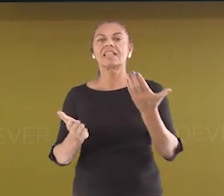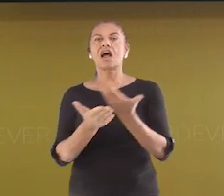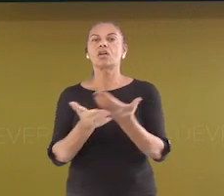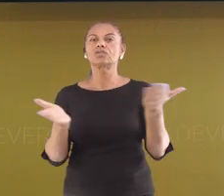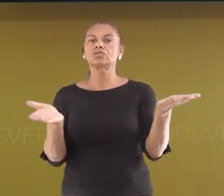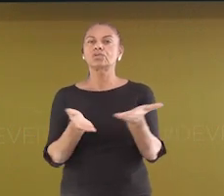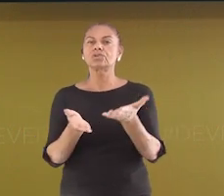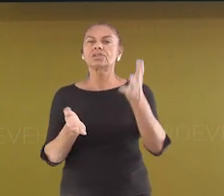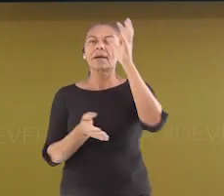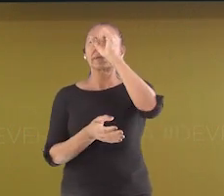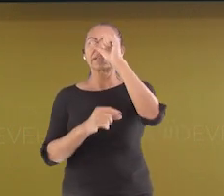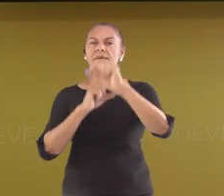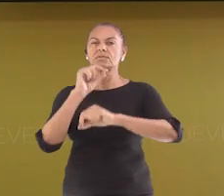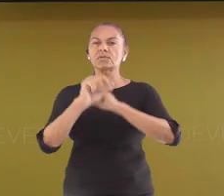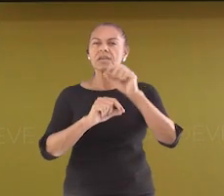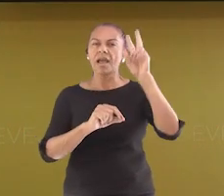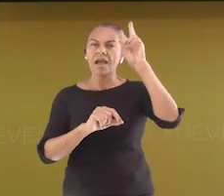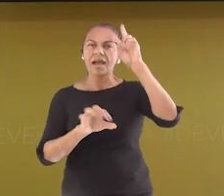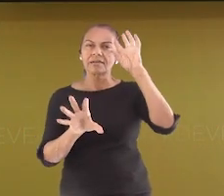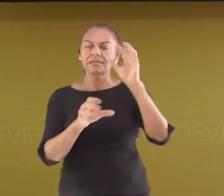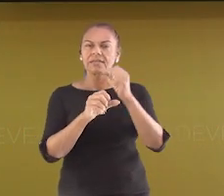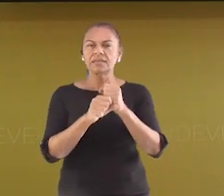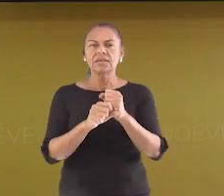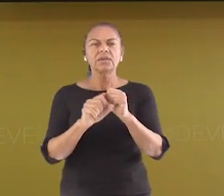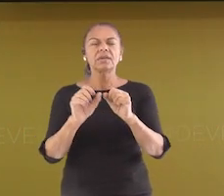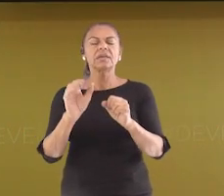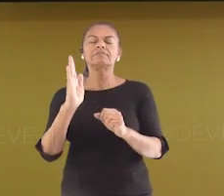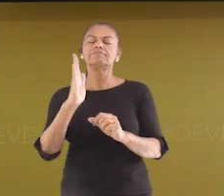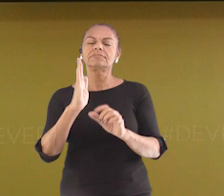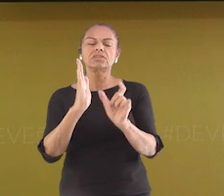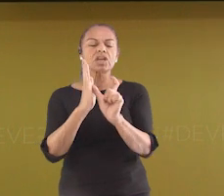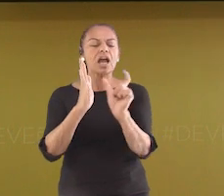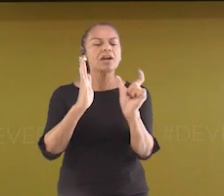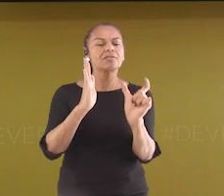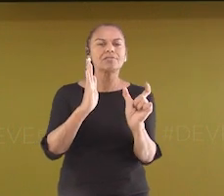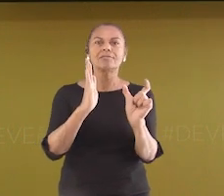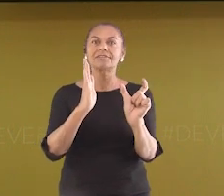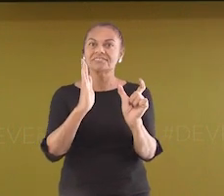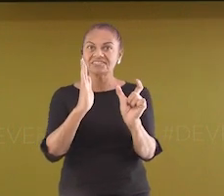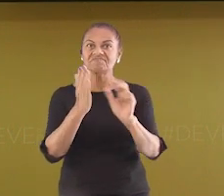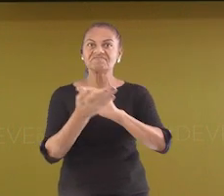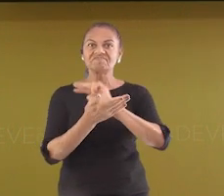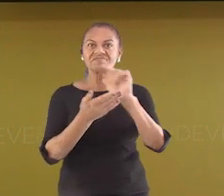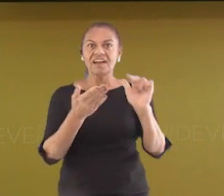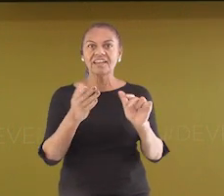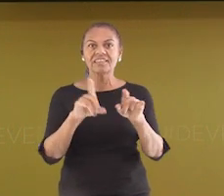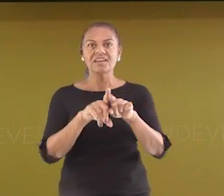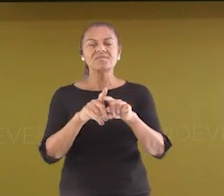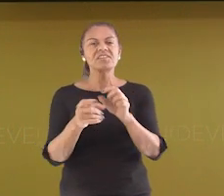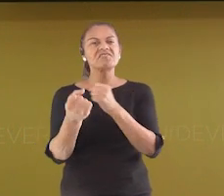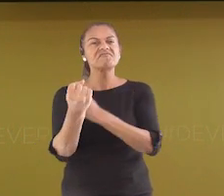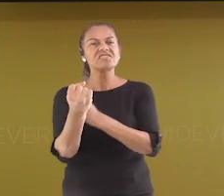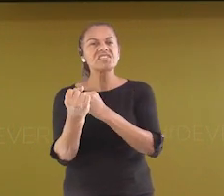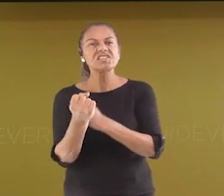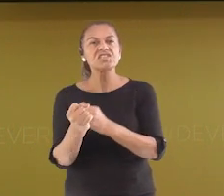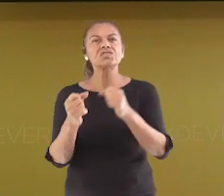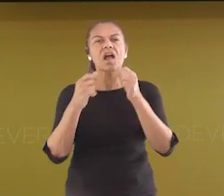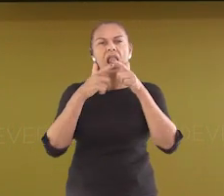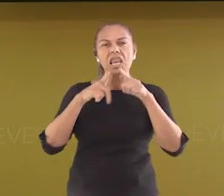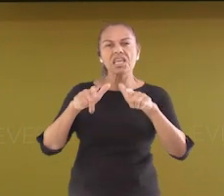presenças. Na aula de hoje, nós relembramos o que são jargões, aprendemos mais sobre vícios de